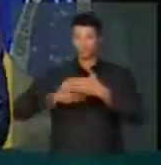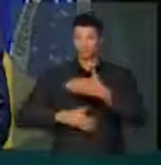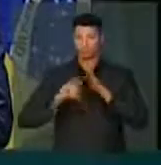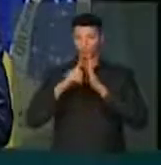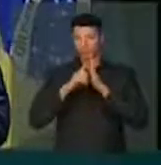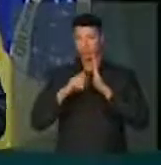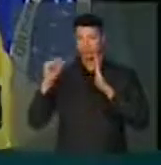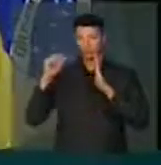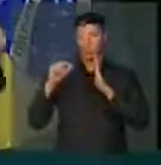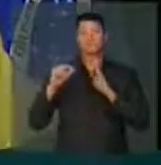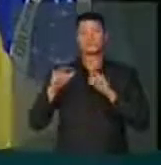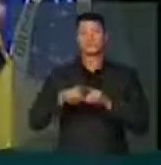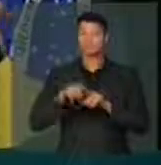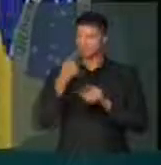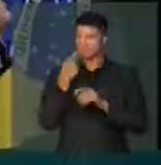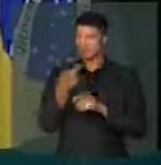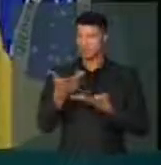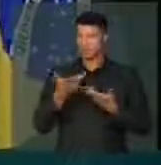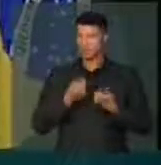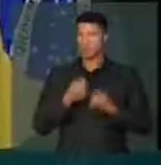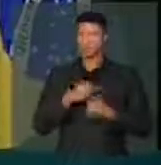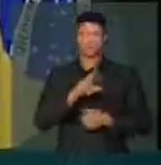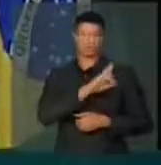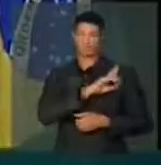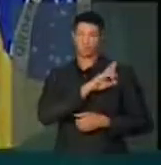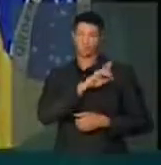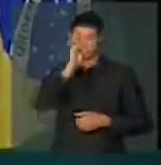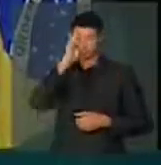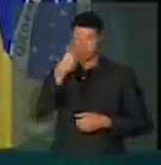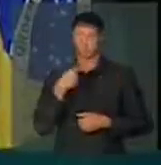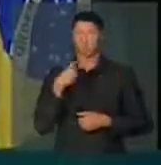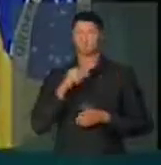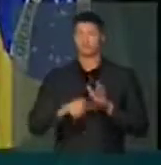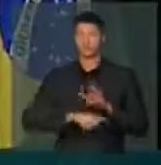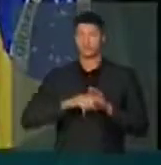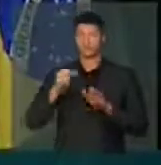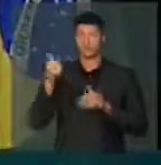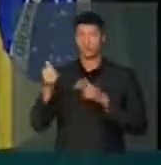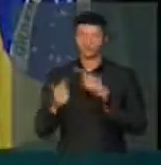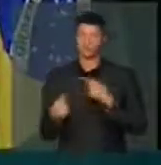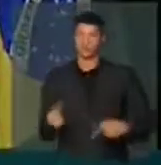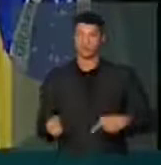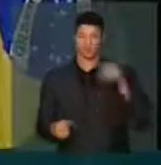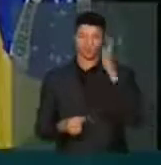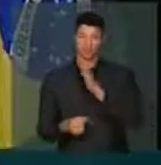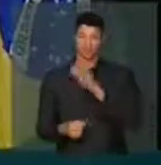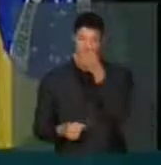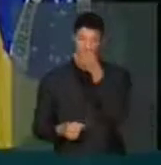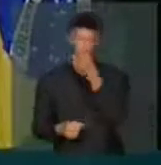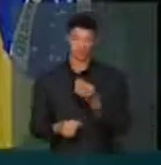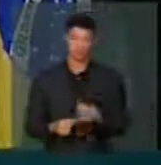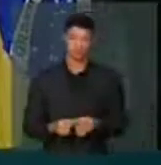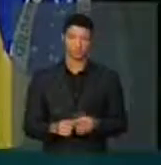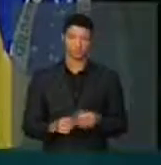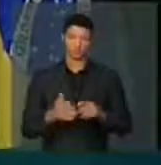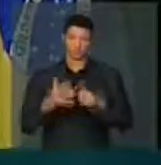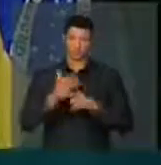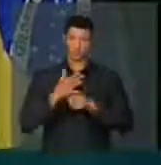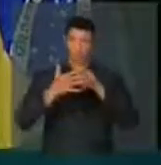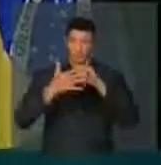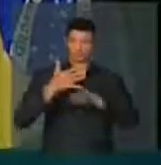Palácio da Alvorada e não assumir a missão para a qual foi eleita por todos os brasileiros. No